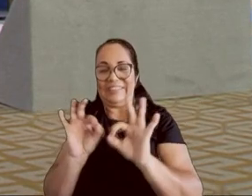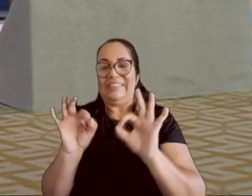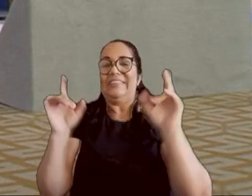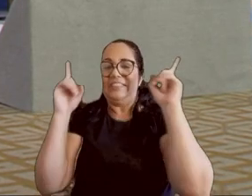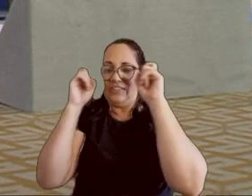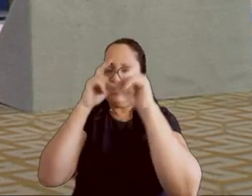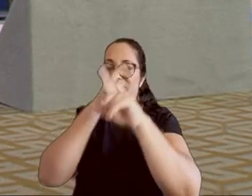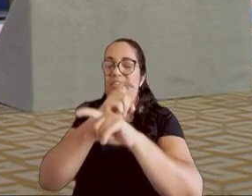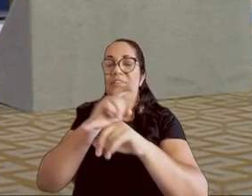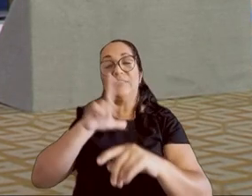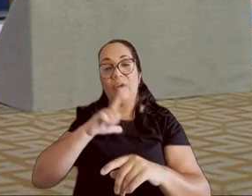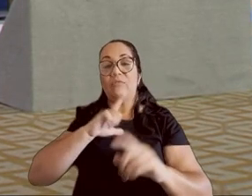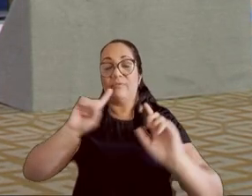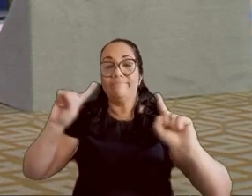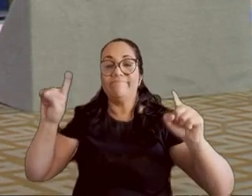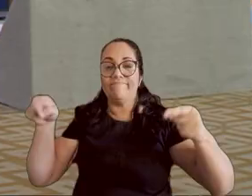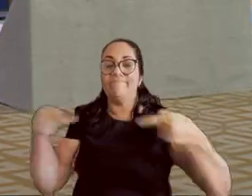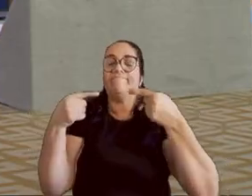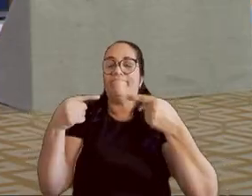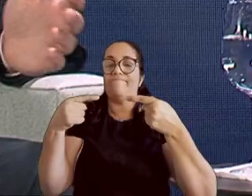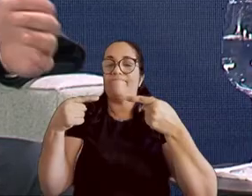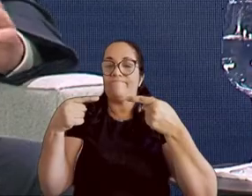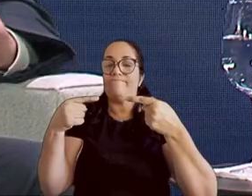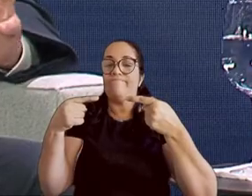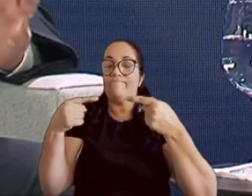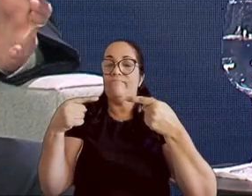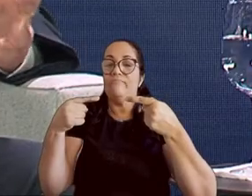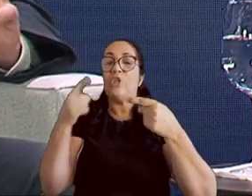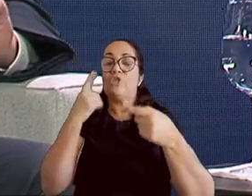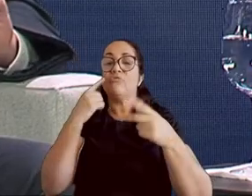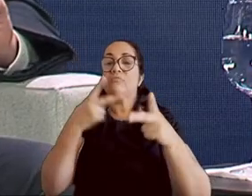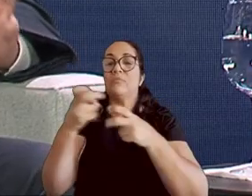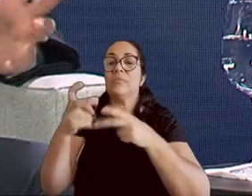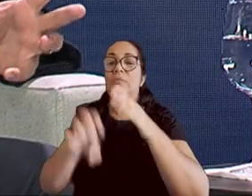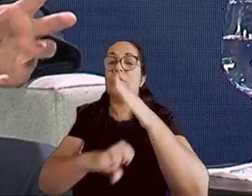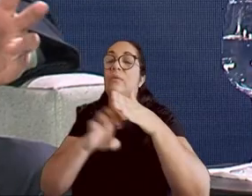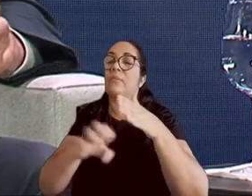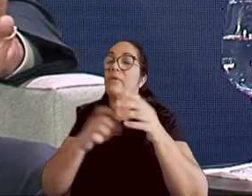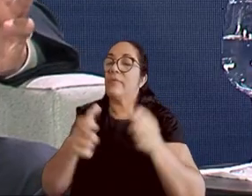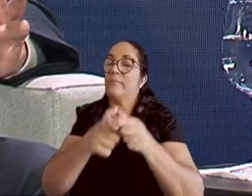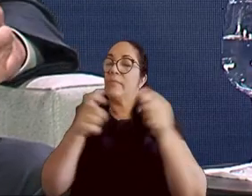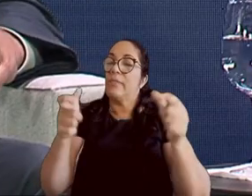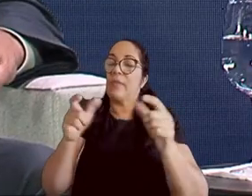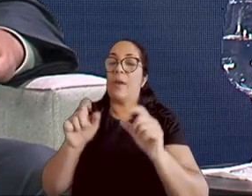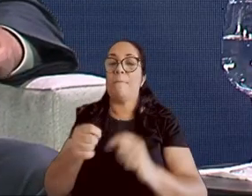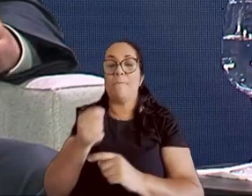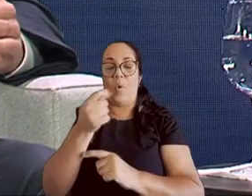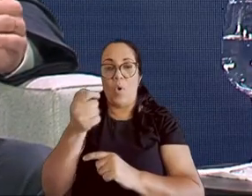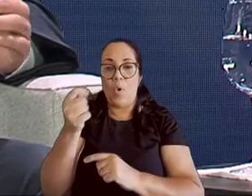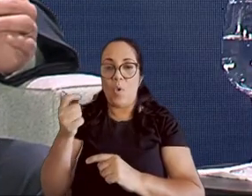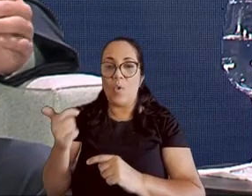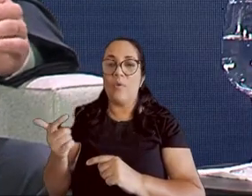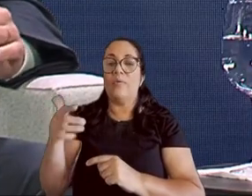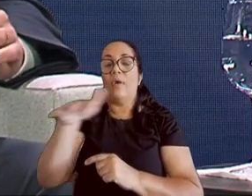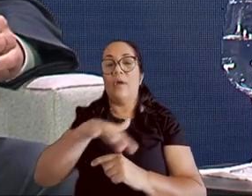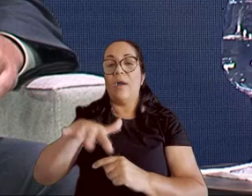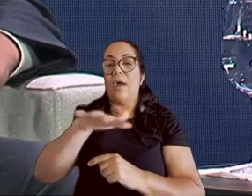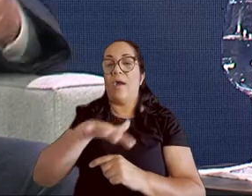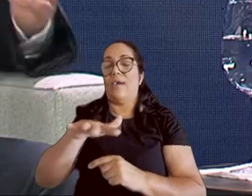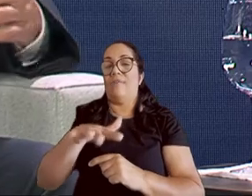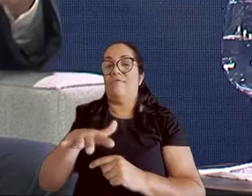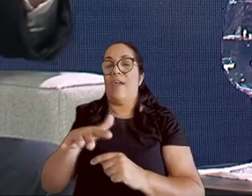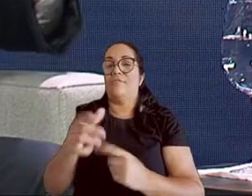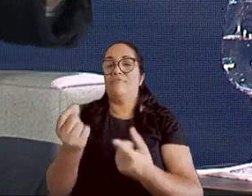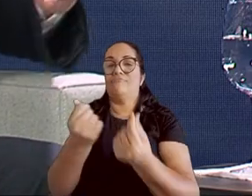provavelmente a gente vai ver a alavancagem aumentando um pouquinho mas é isso assim é o nosso o nosso universo né que em fundo de crédito já é um universo